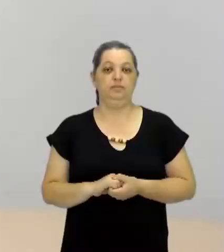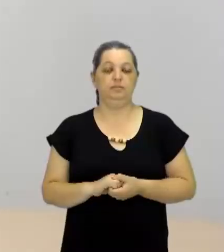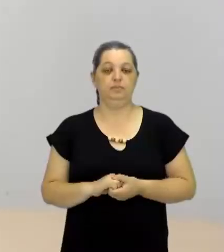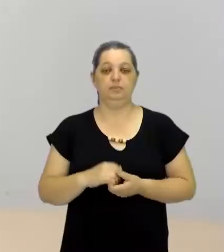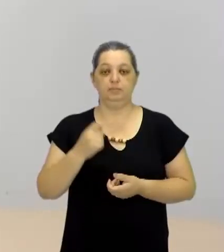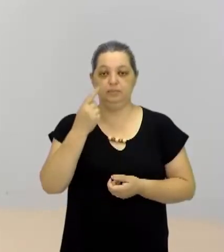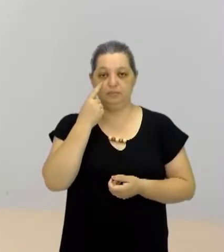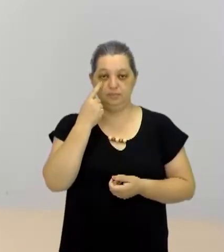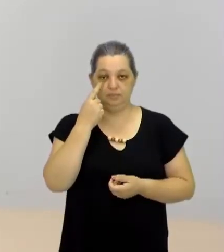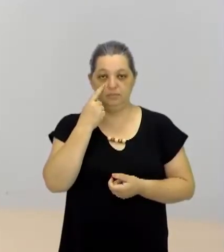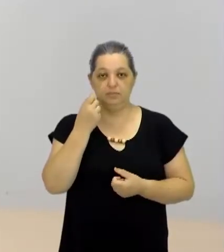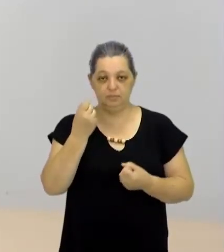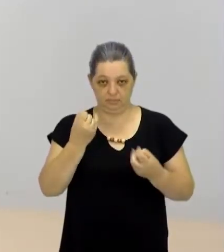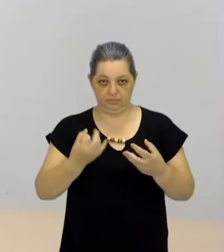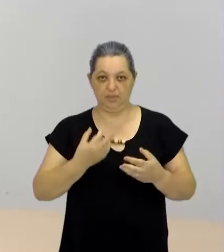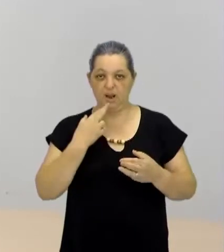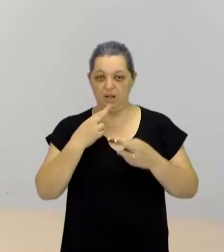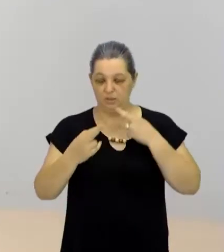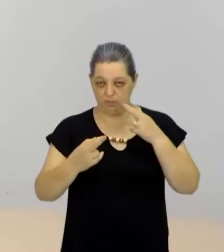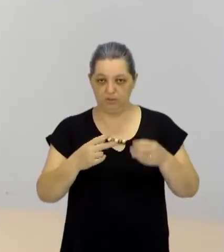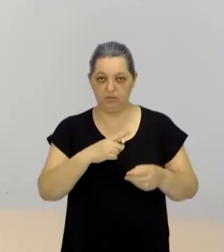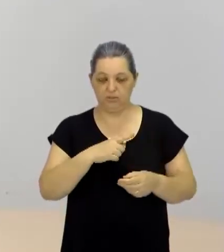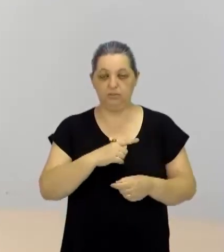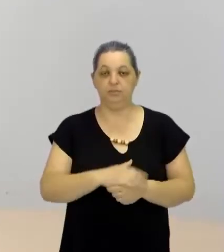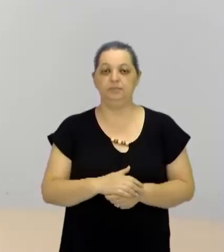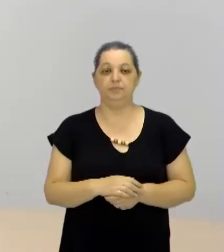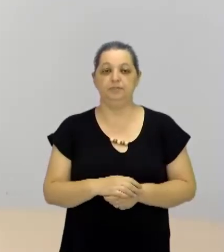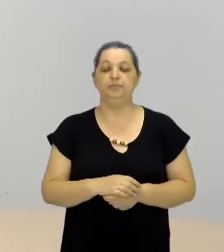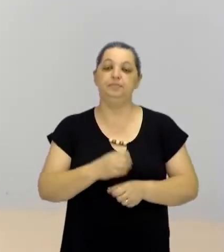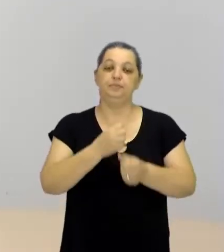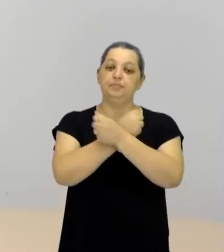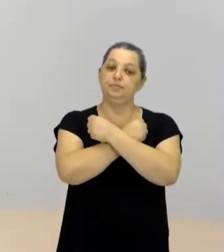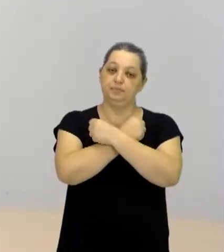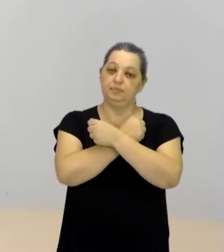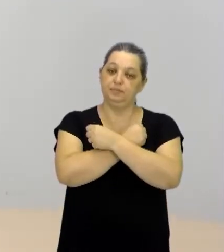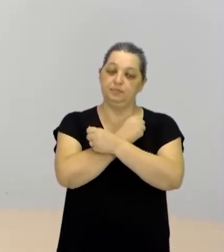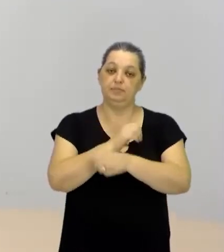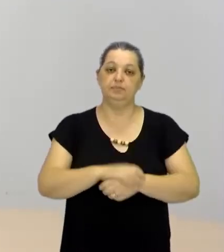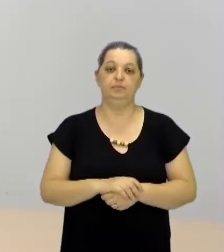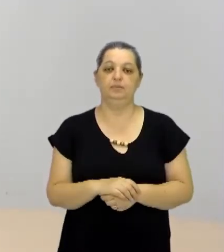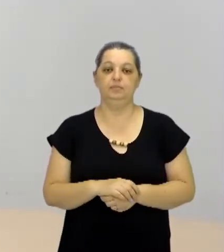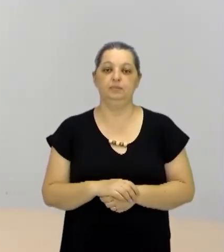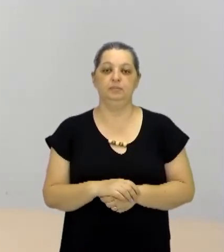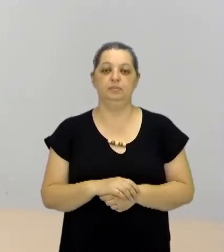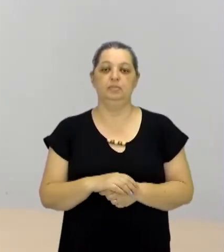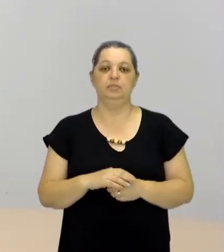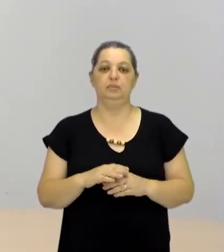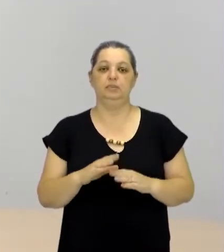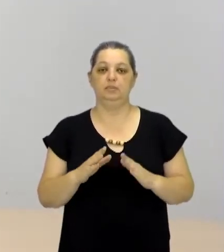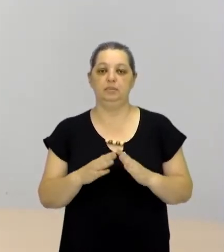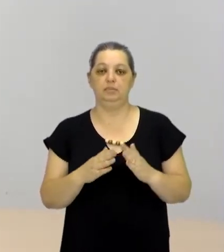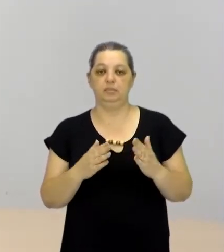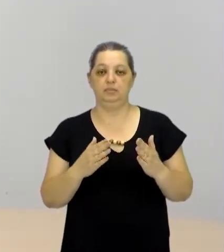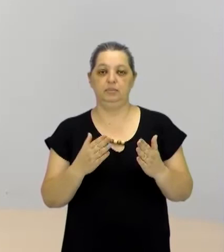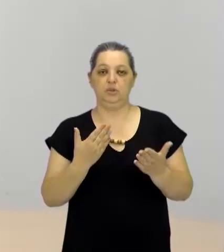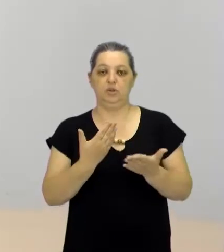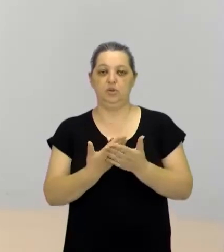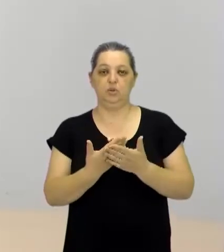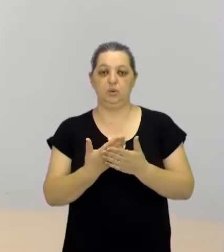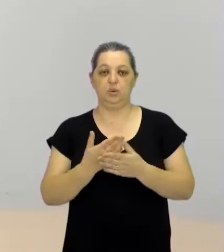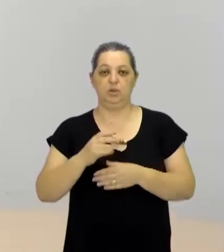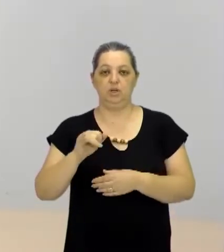Vamos falar aqui algumas respostinhas. Ó, primeiro eu quero mandar um abraço para o PEI, Dr. Domingos de Magalhães, de lá de Jaú, com o